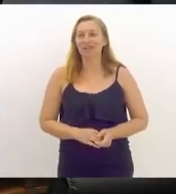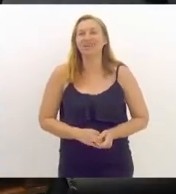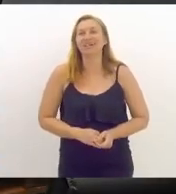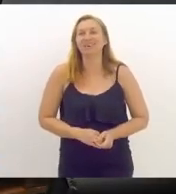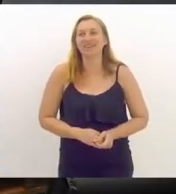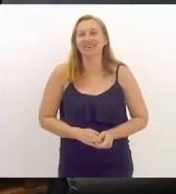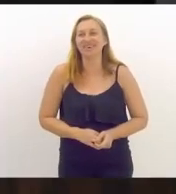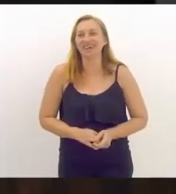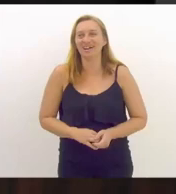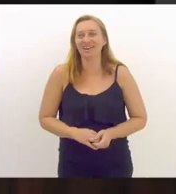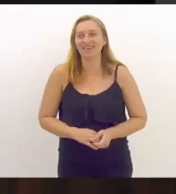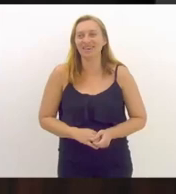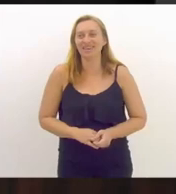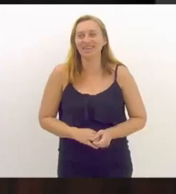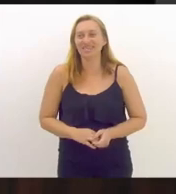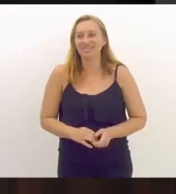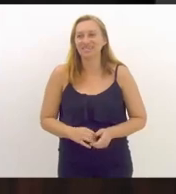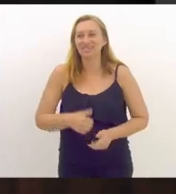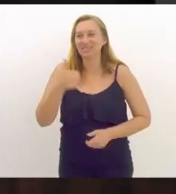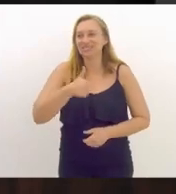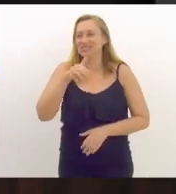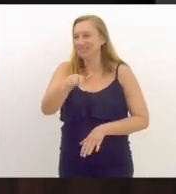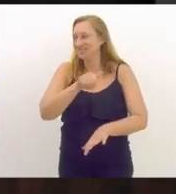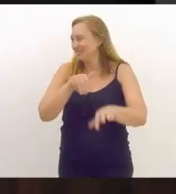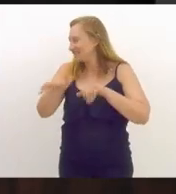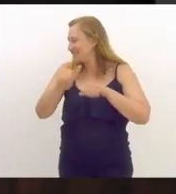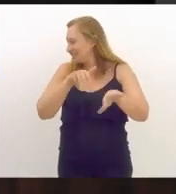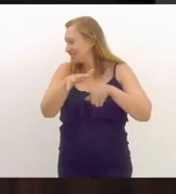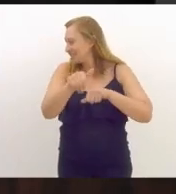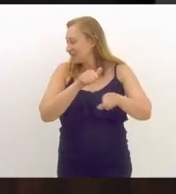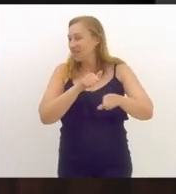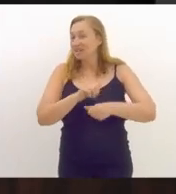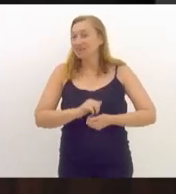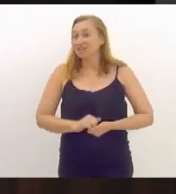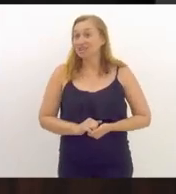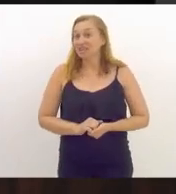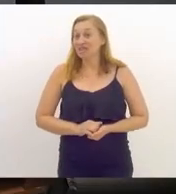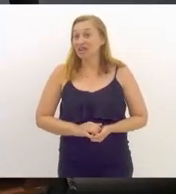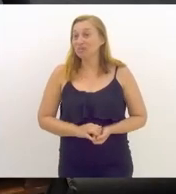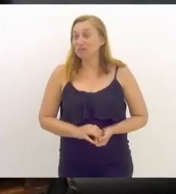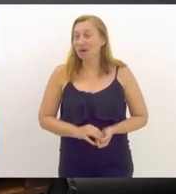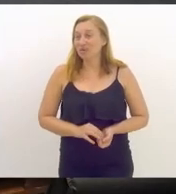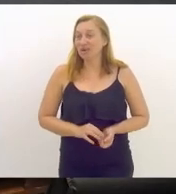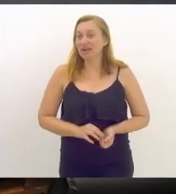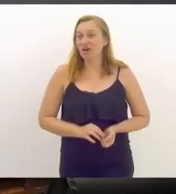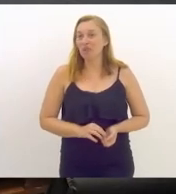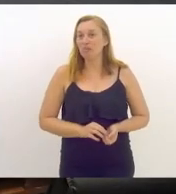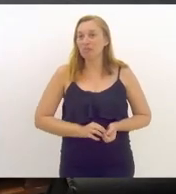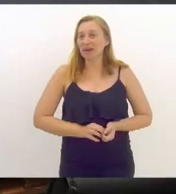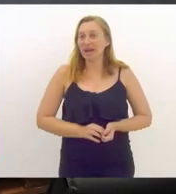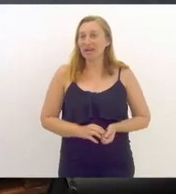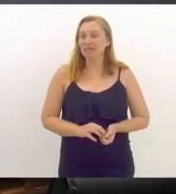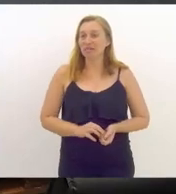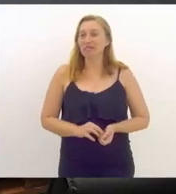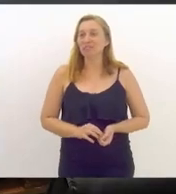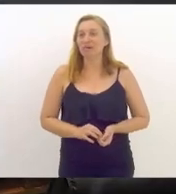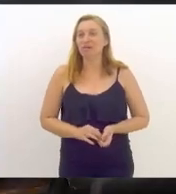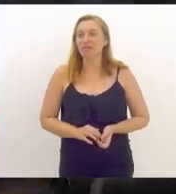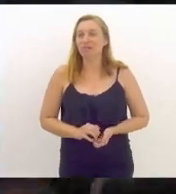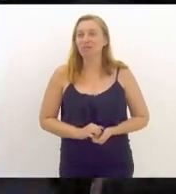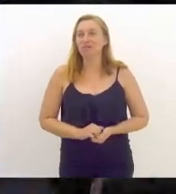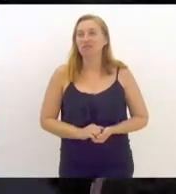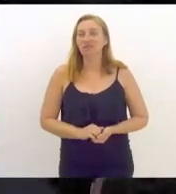presidência vai proceder a primeira chamada Deputado Adriana Baltazar Deputado brasão